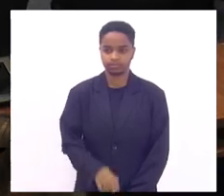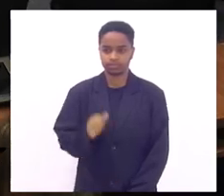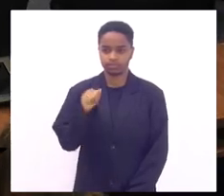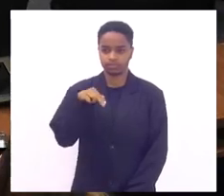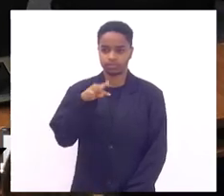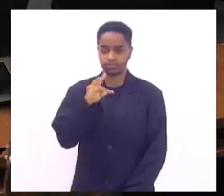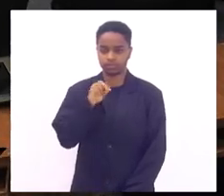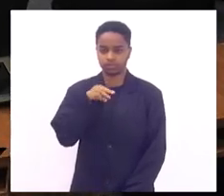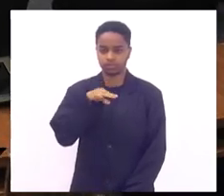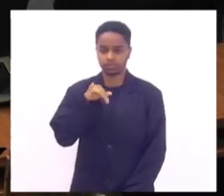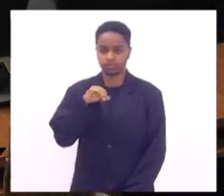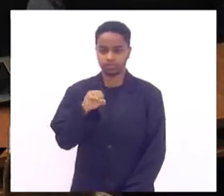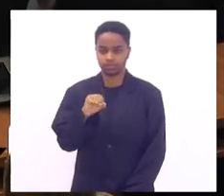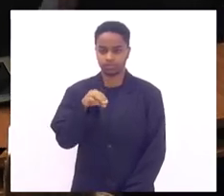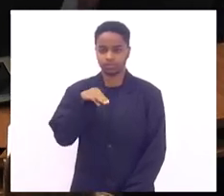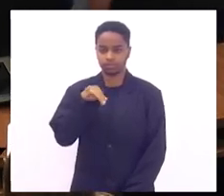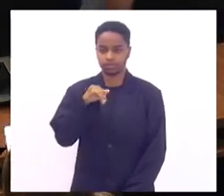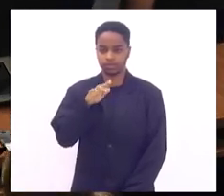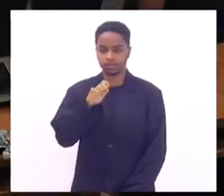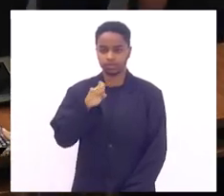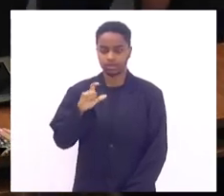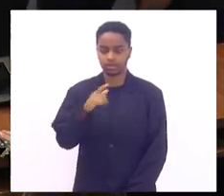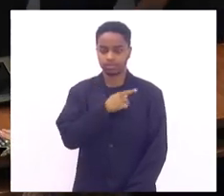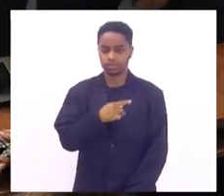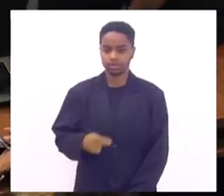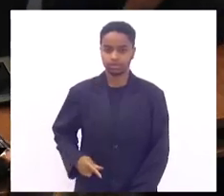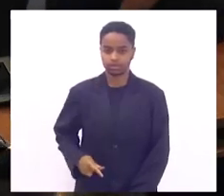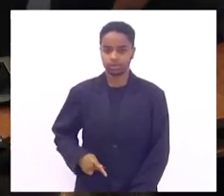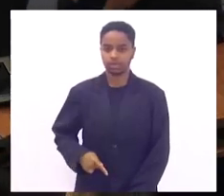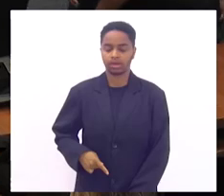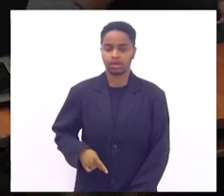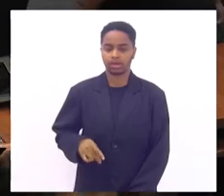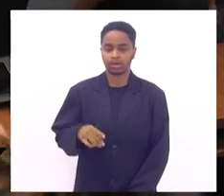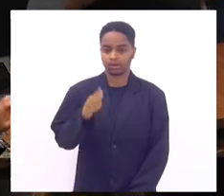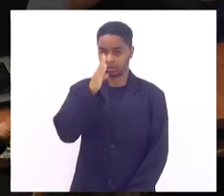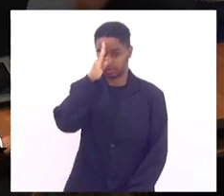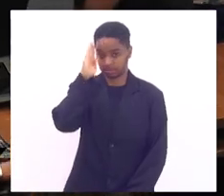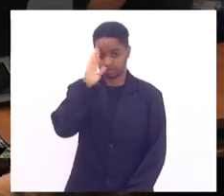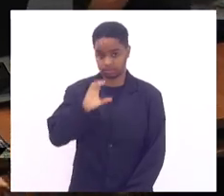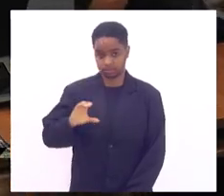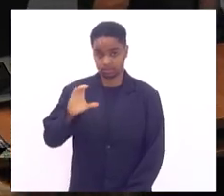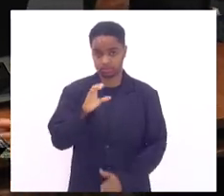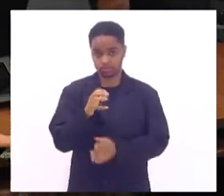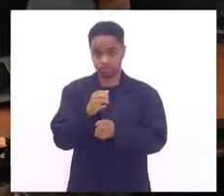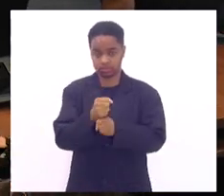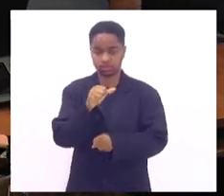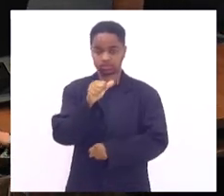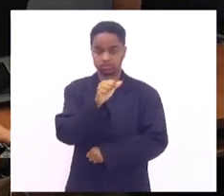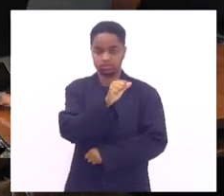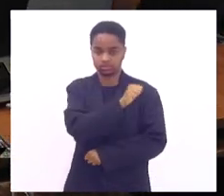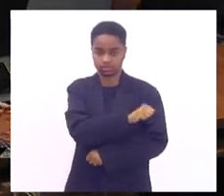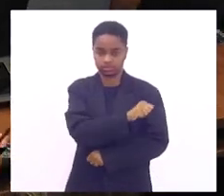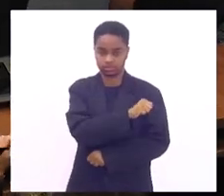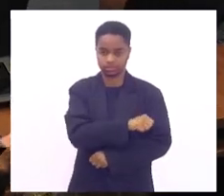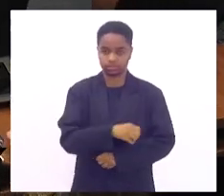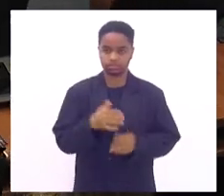Antônio Miguel Fernandes, presidente da Academia de Ciências Contábeis do Estado do Rio de Janeiro.